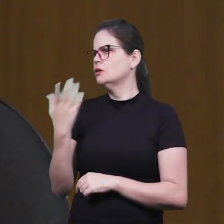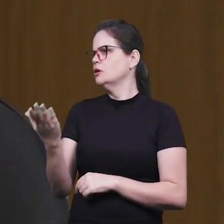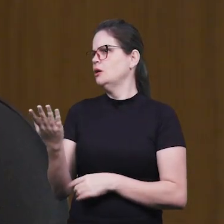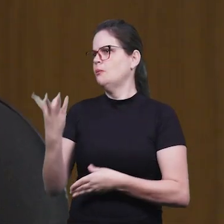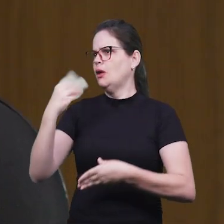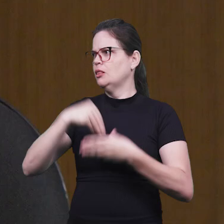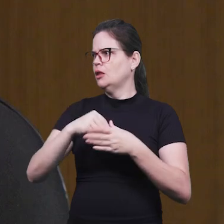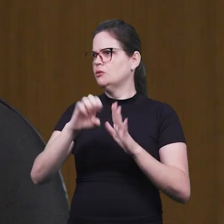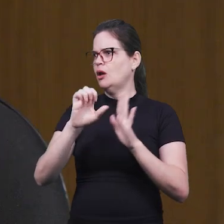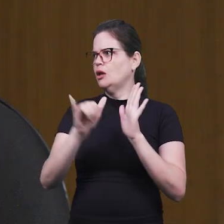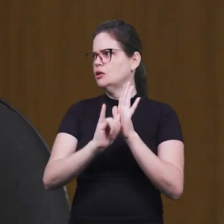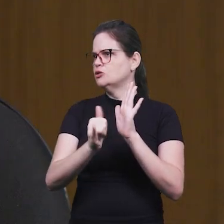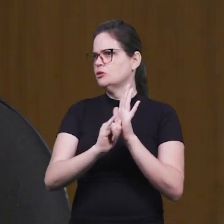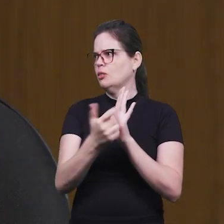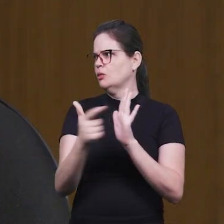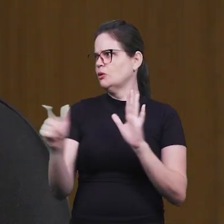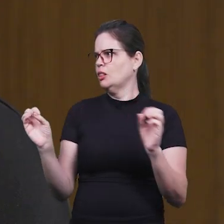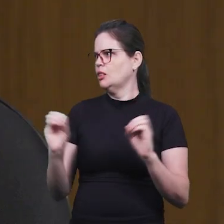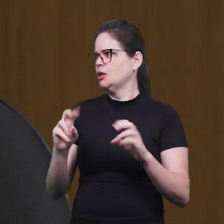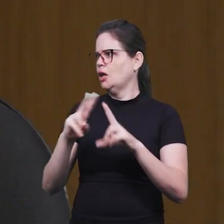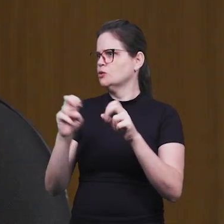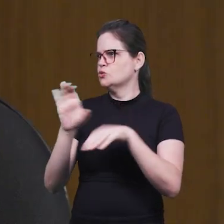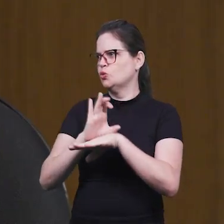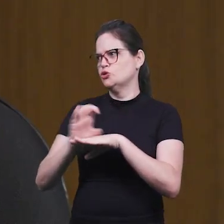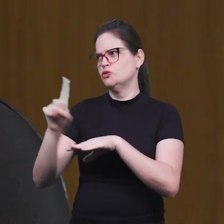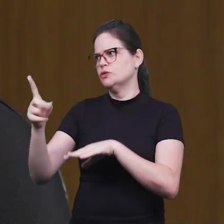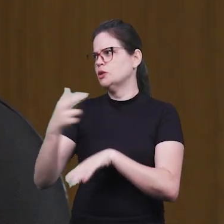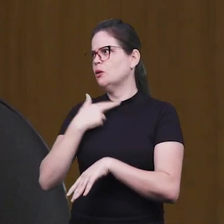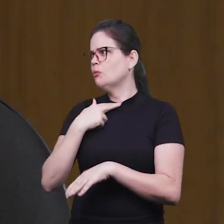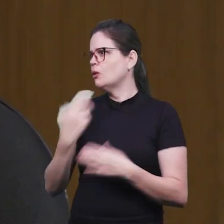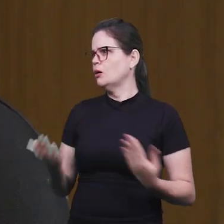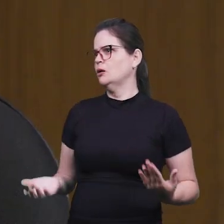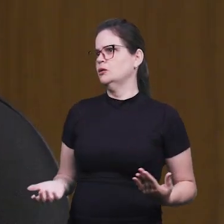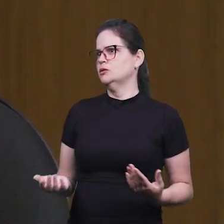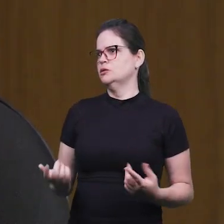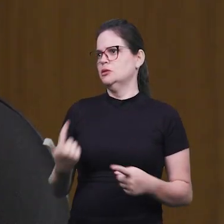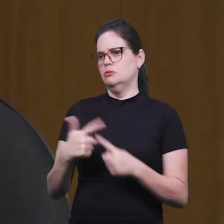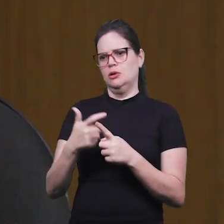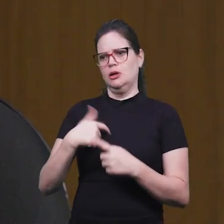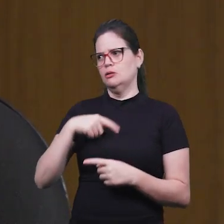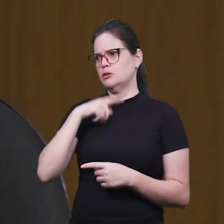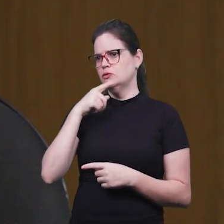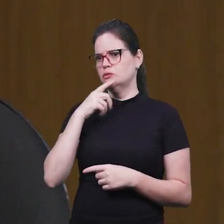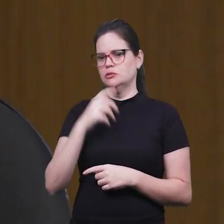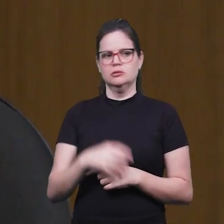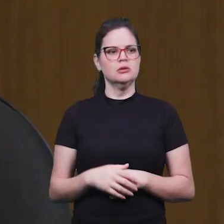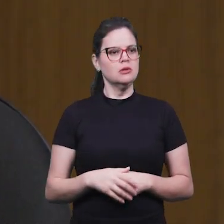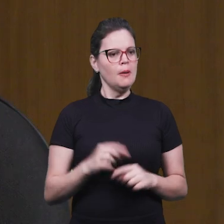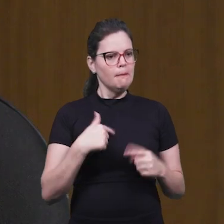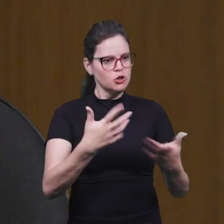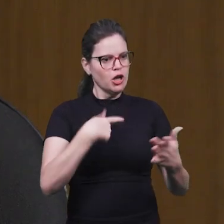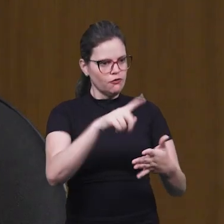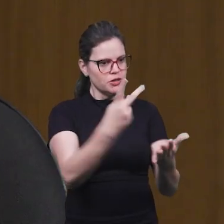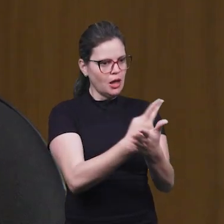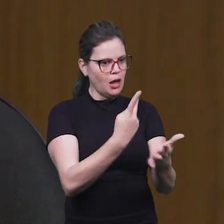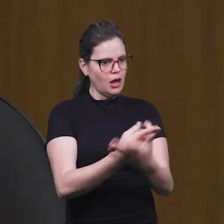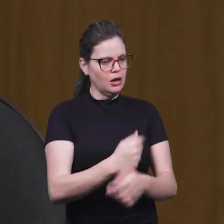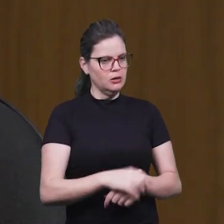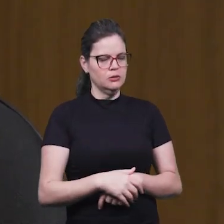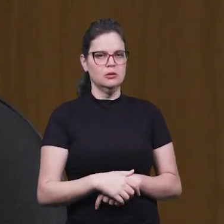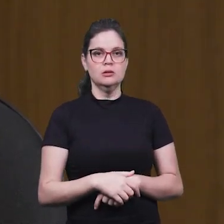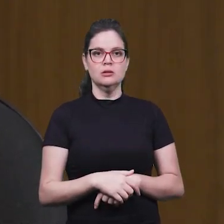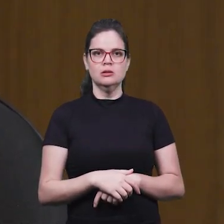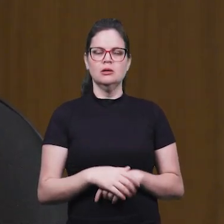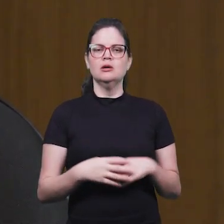Eu não estudei constitucional, então provavelmente eu não vou conseguir, mas é isso que eu quero. E aí ele fez e eu